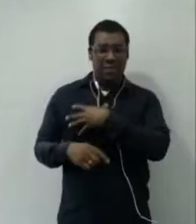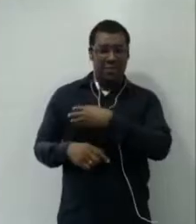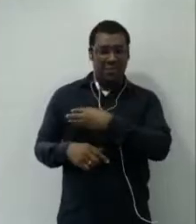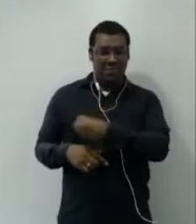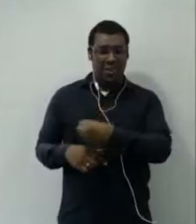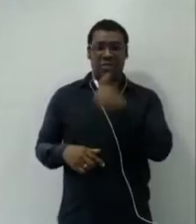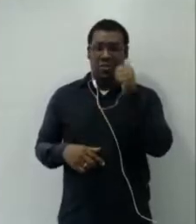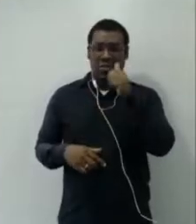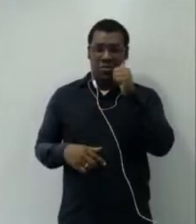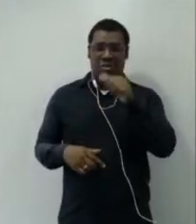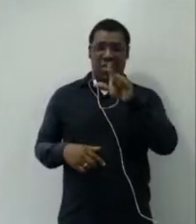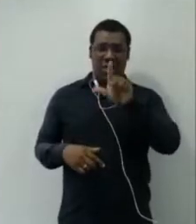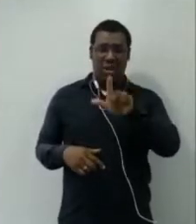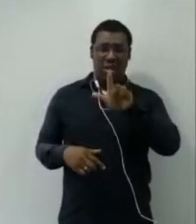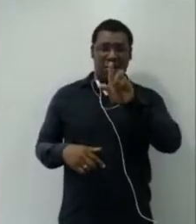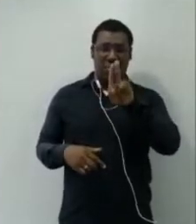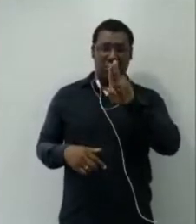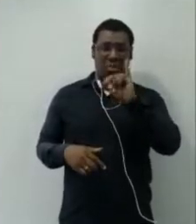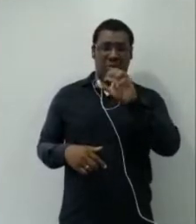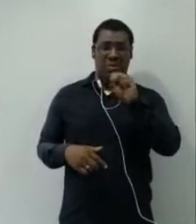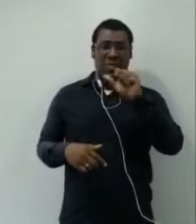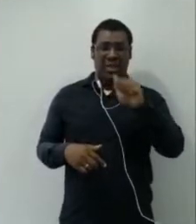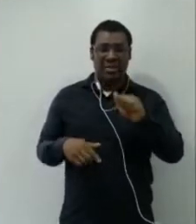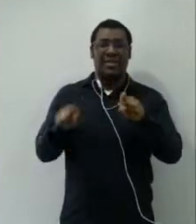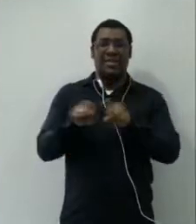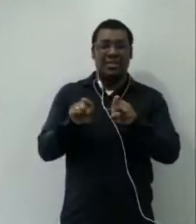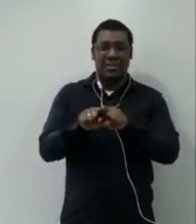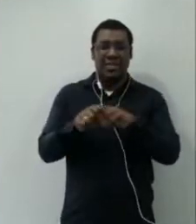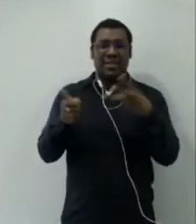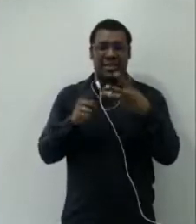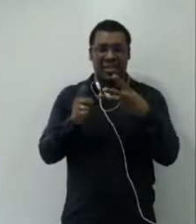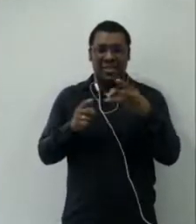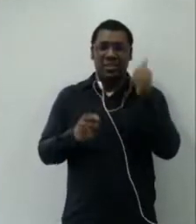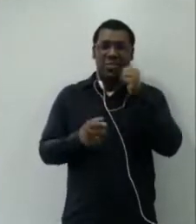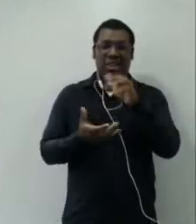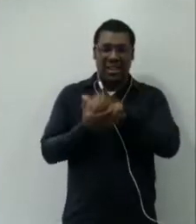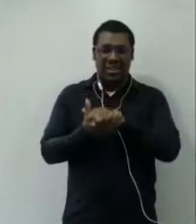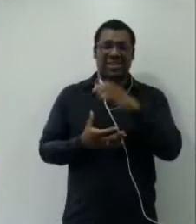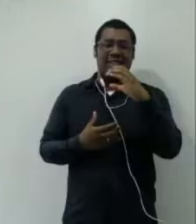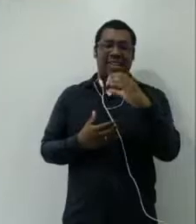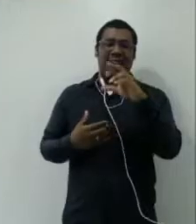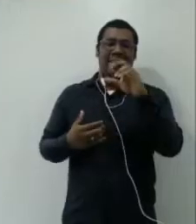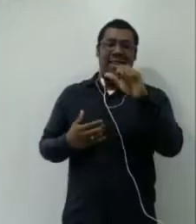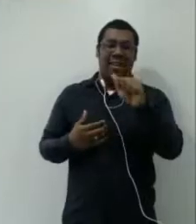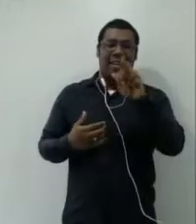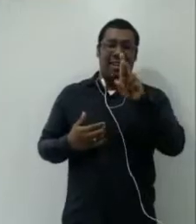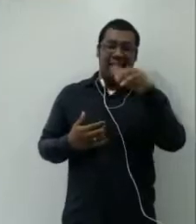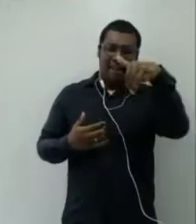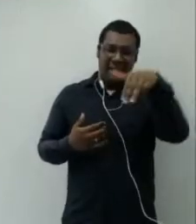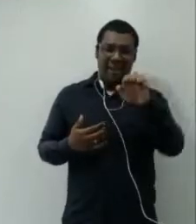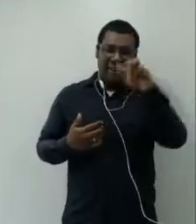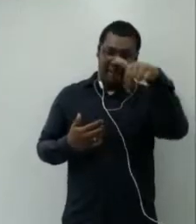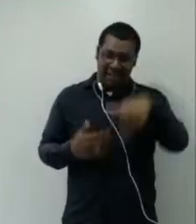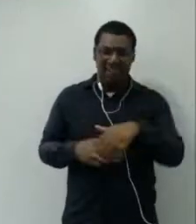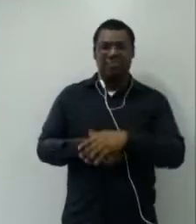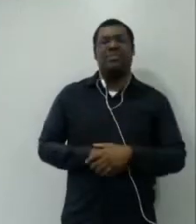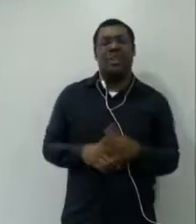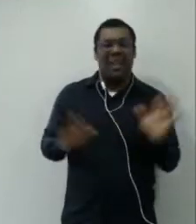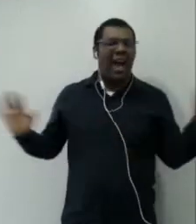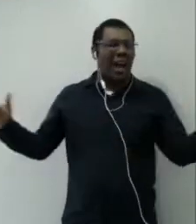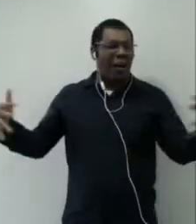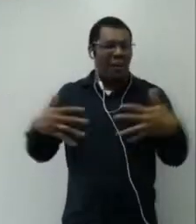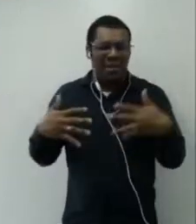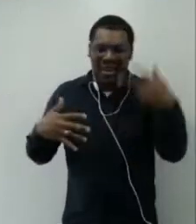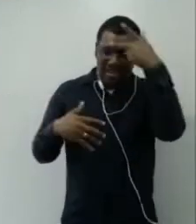cordial, recebia todos com generosidade e coração aberto. Homem de fé, sempre praticou o amor ao